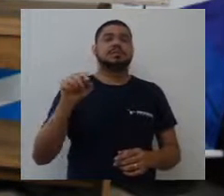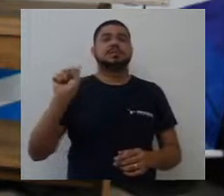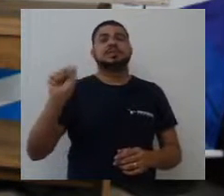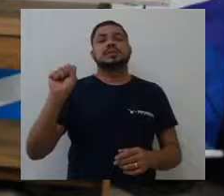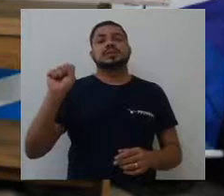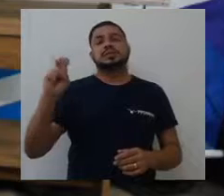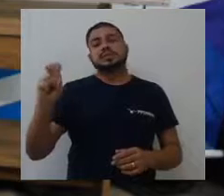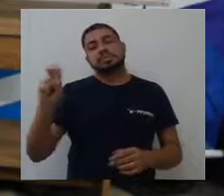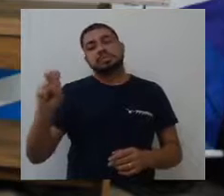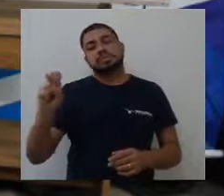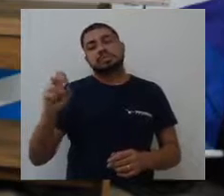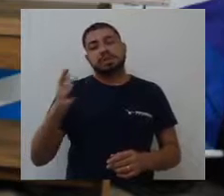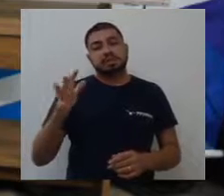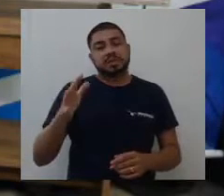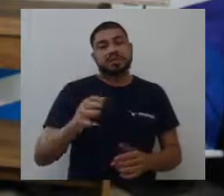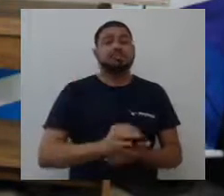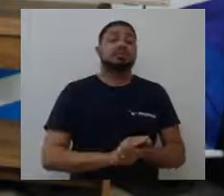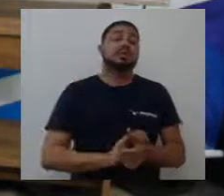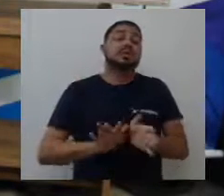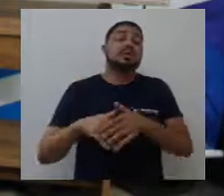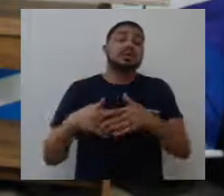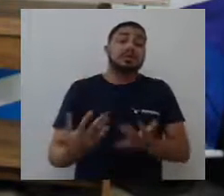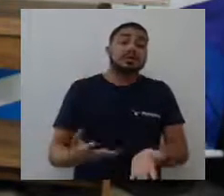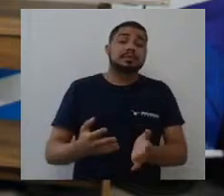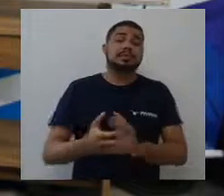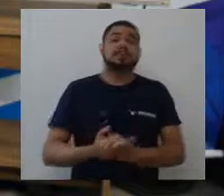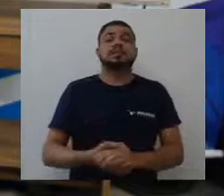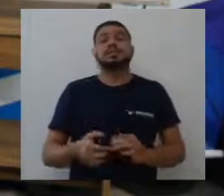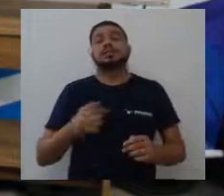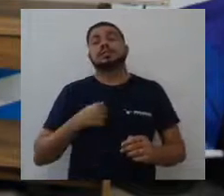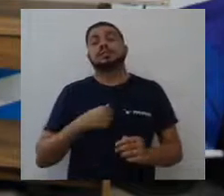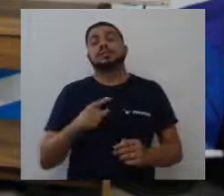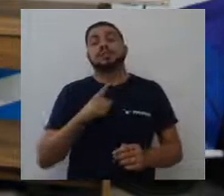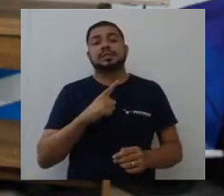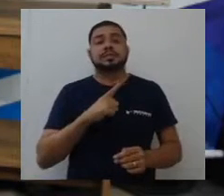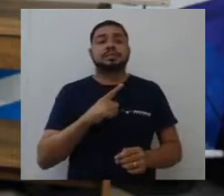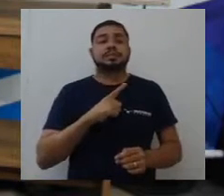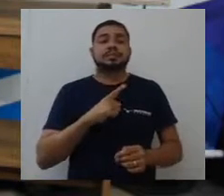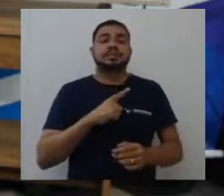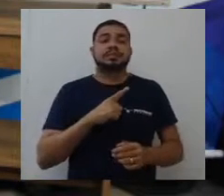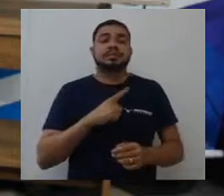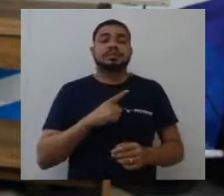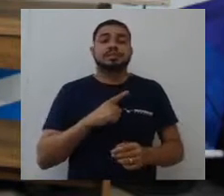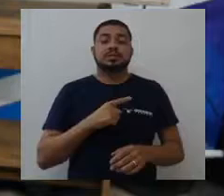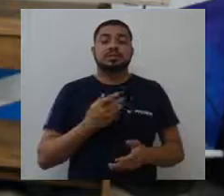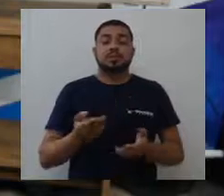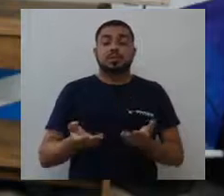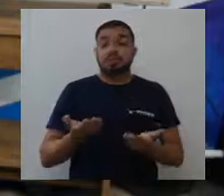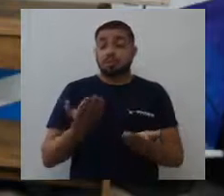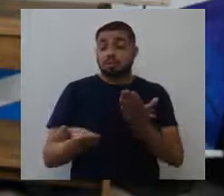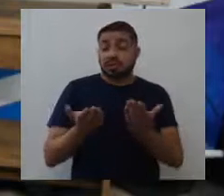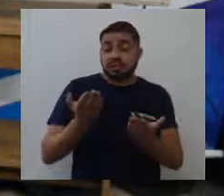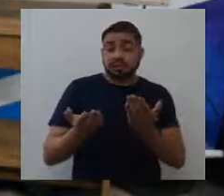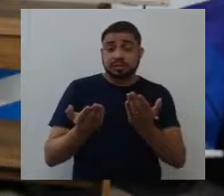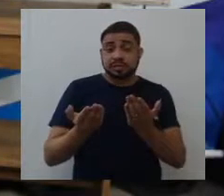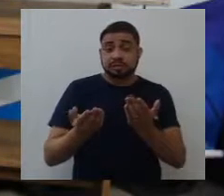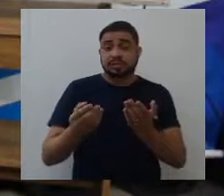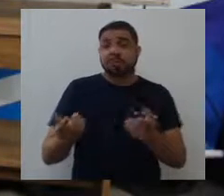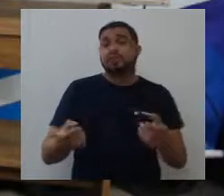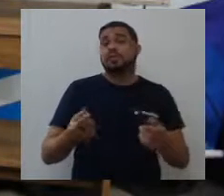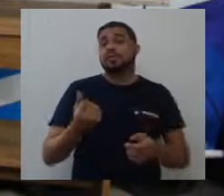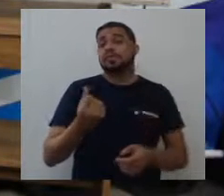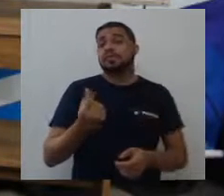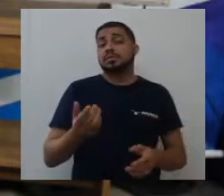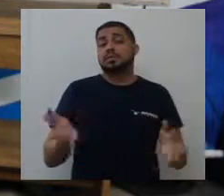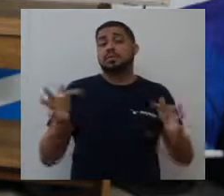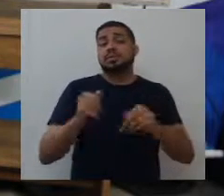5,85 aproximadamente. Então, dessa forma, eu vou ter aqui o comparativo, o preço final do dólar em